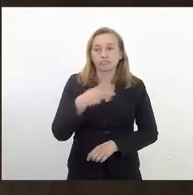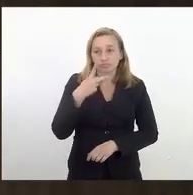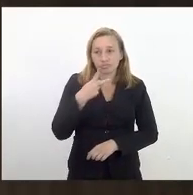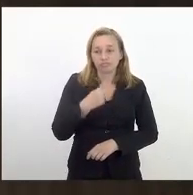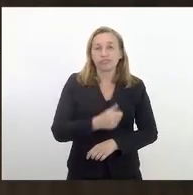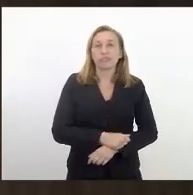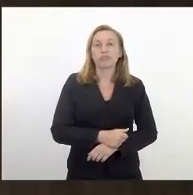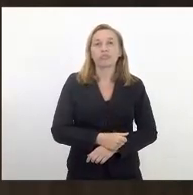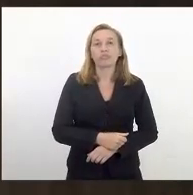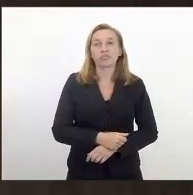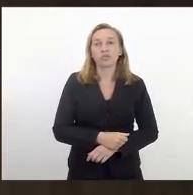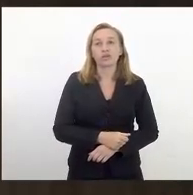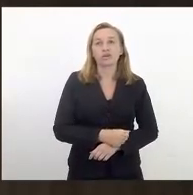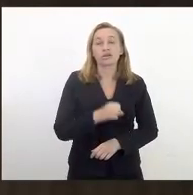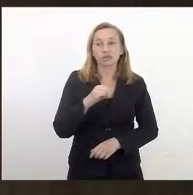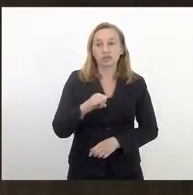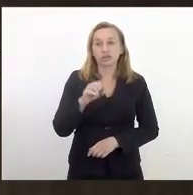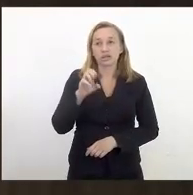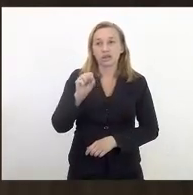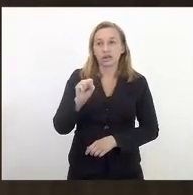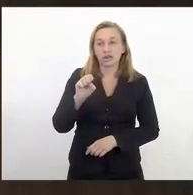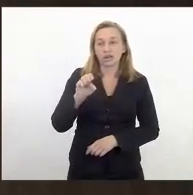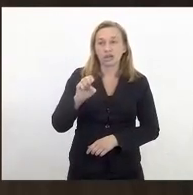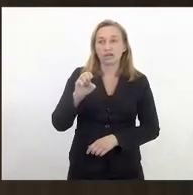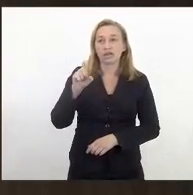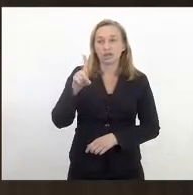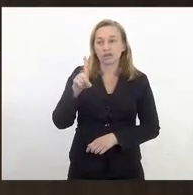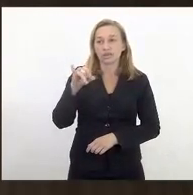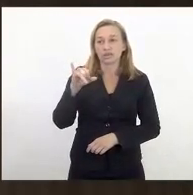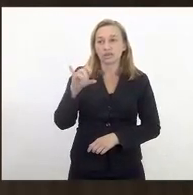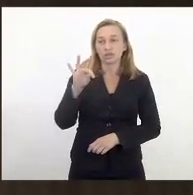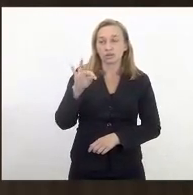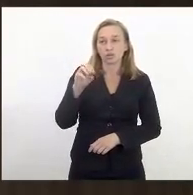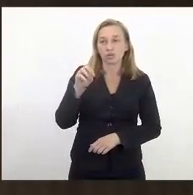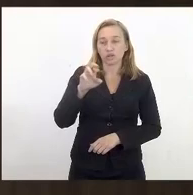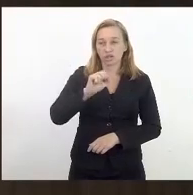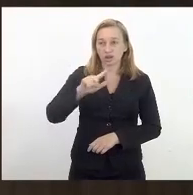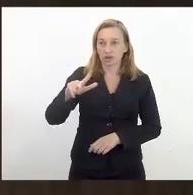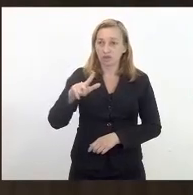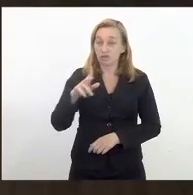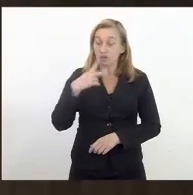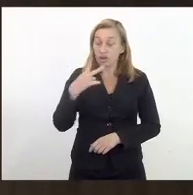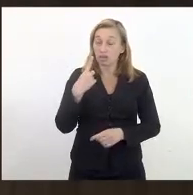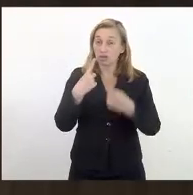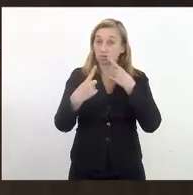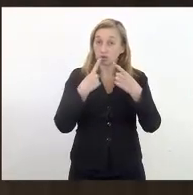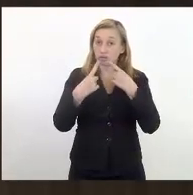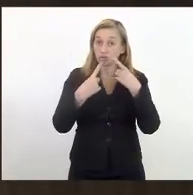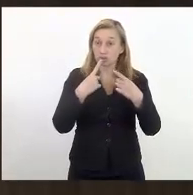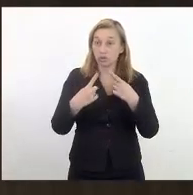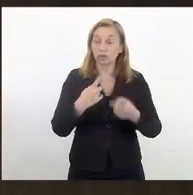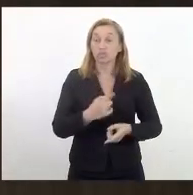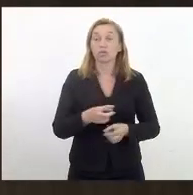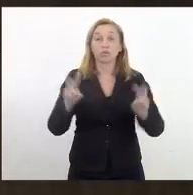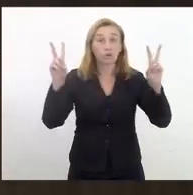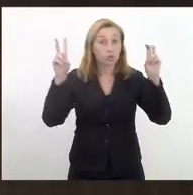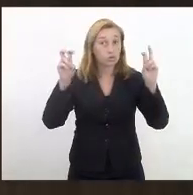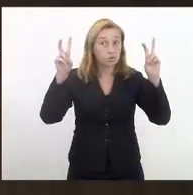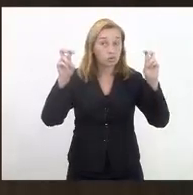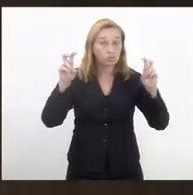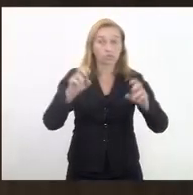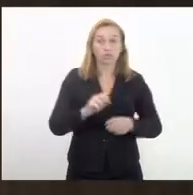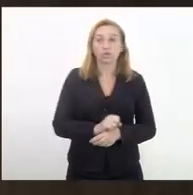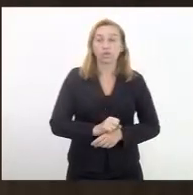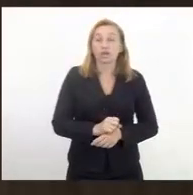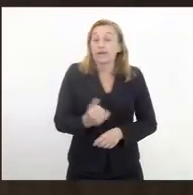que se o editorial E é colocar-se em questão debate sobre a